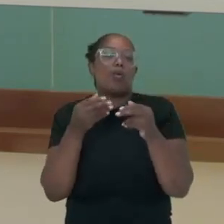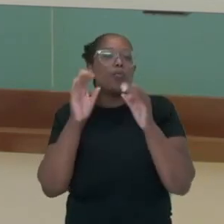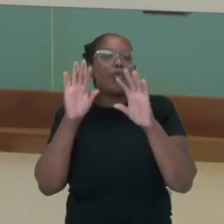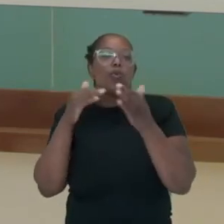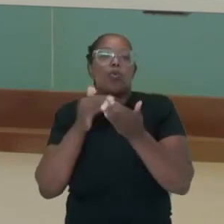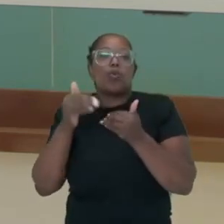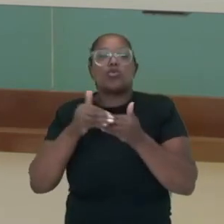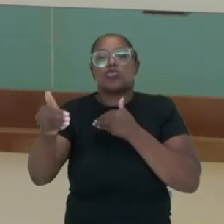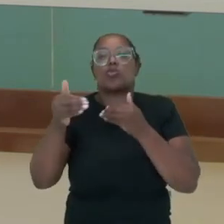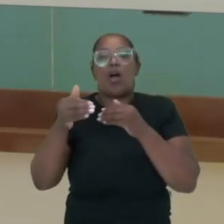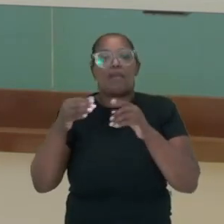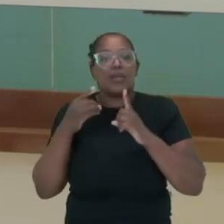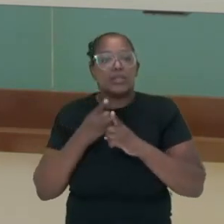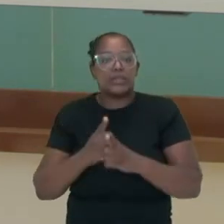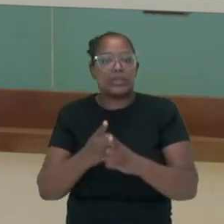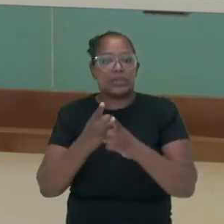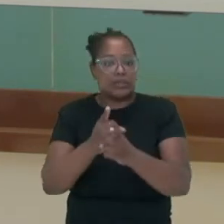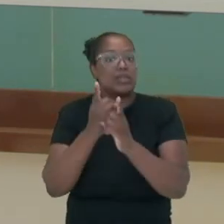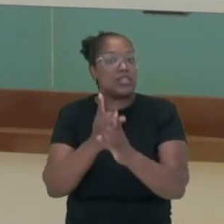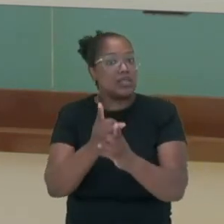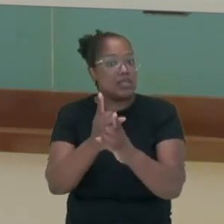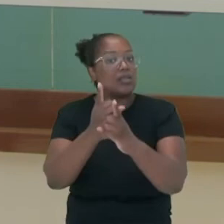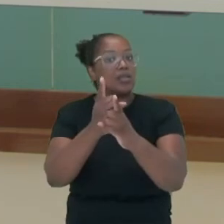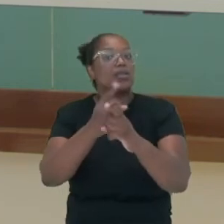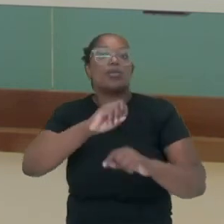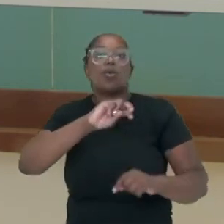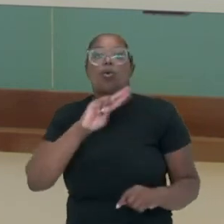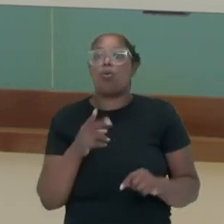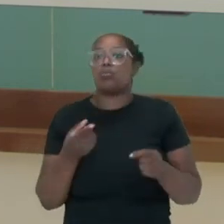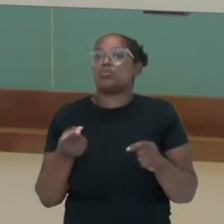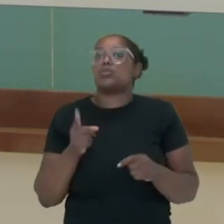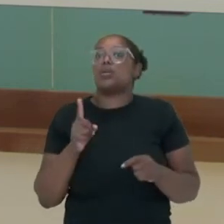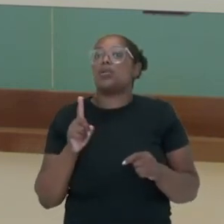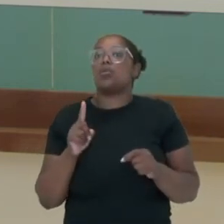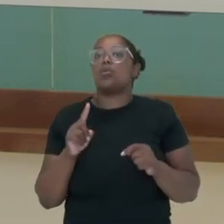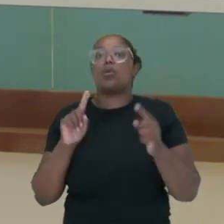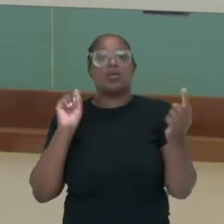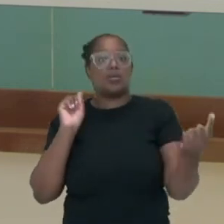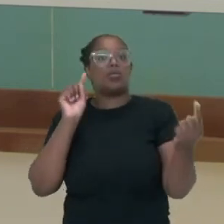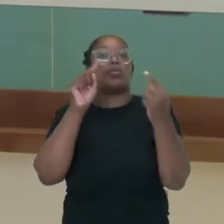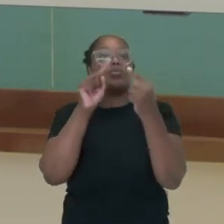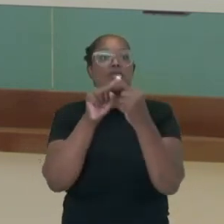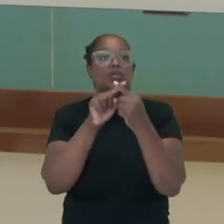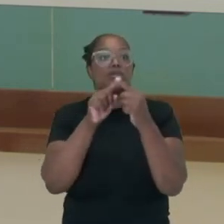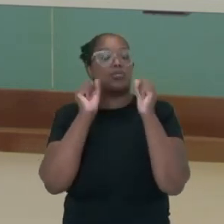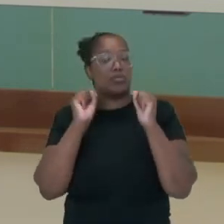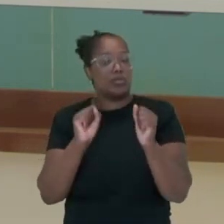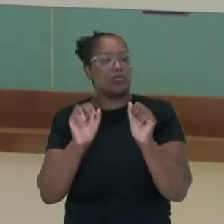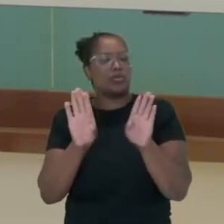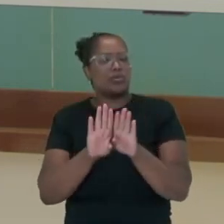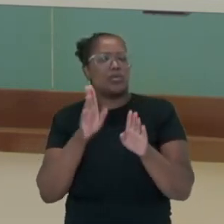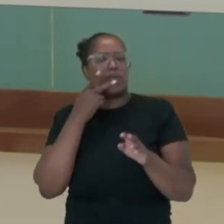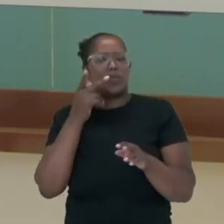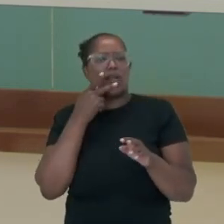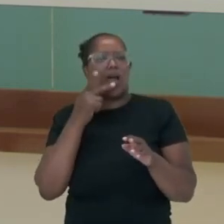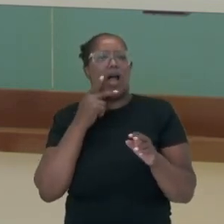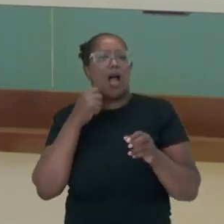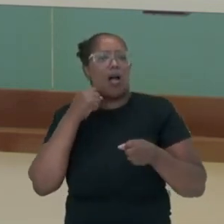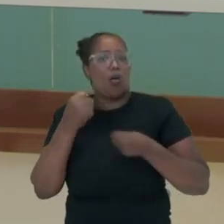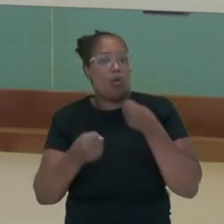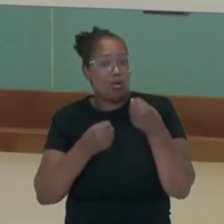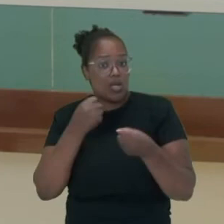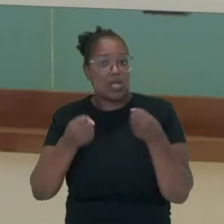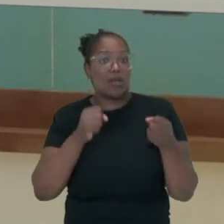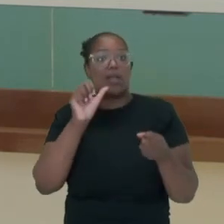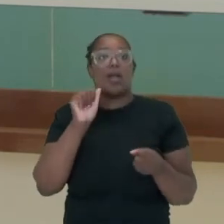seguindo ou começar a seguir. Dessas elementares características, podemos destacar também a corrida armamentista.